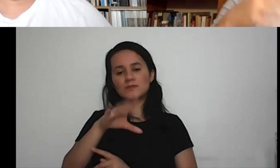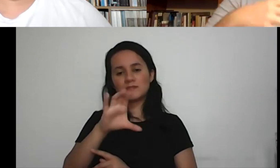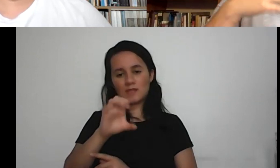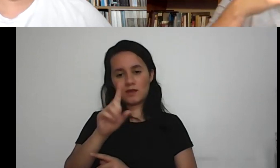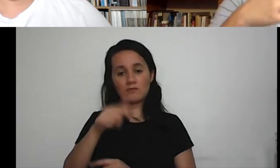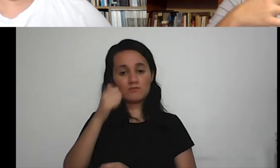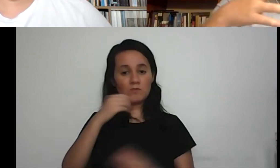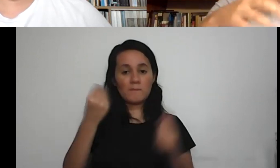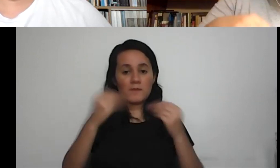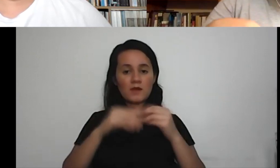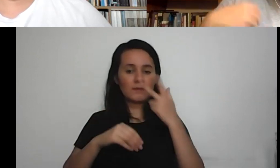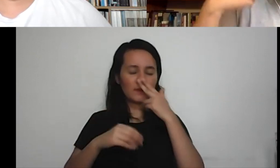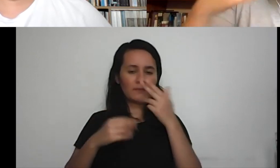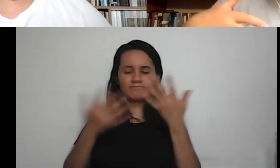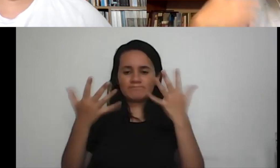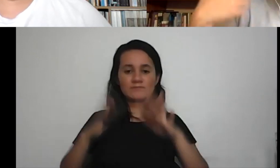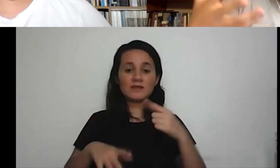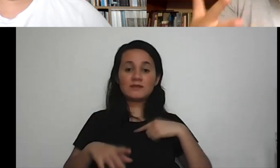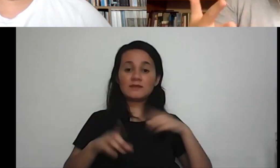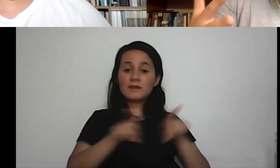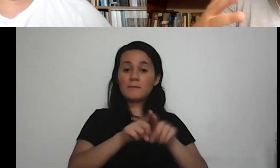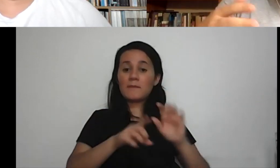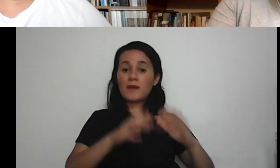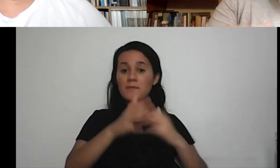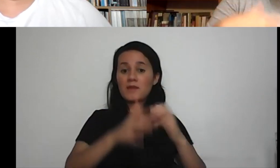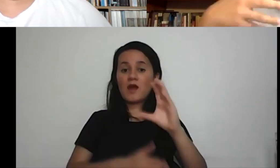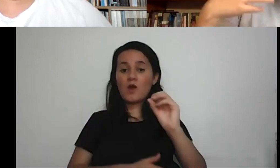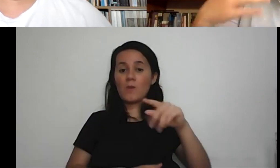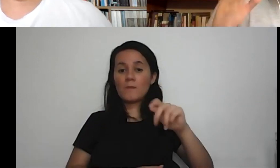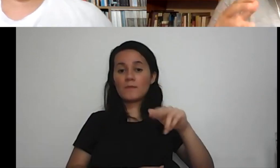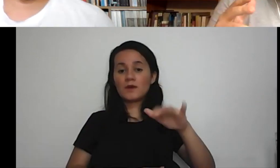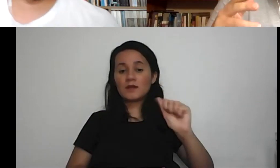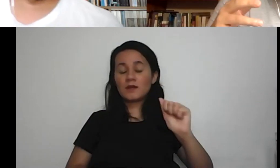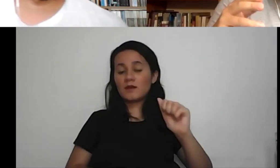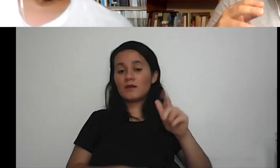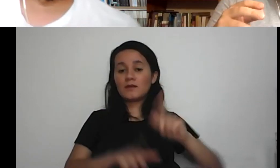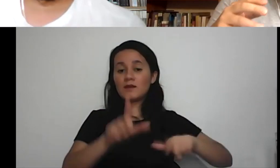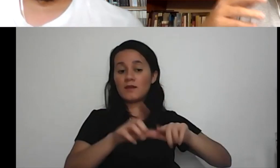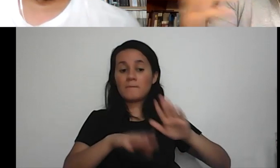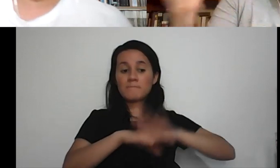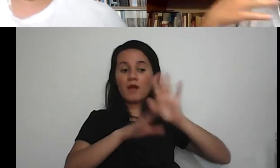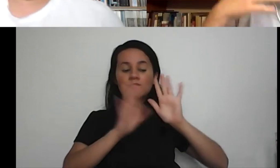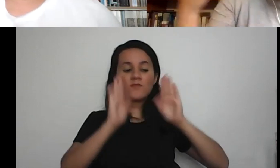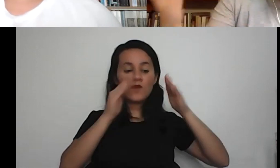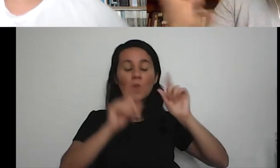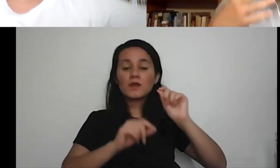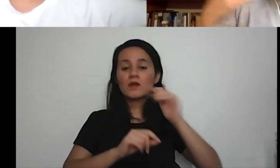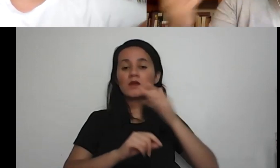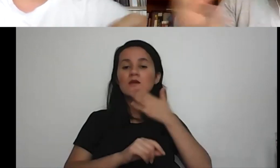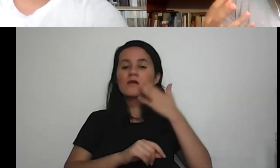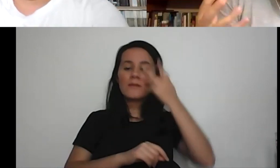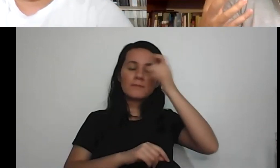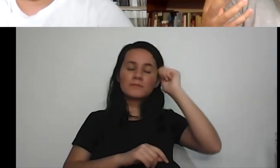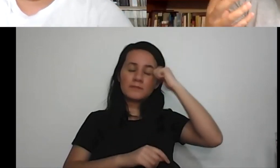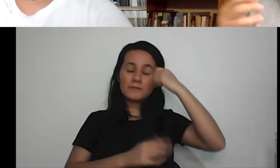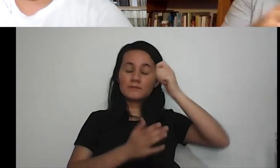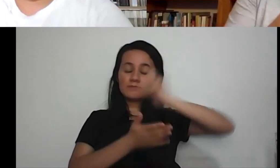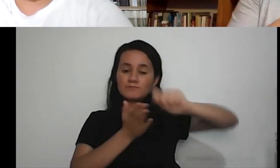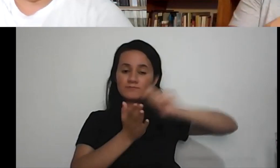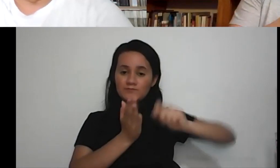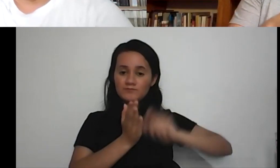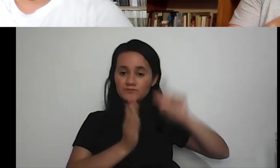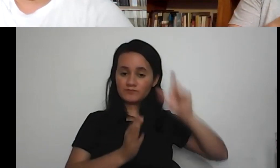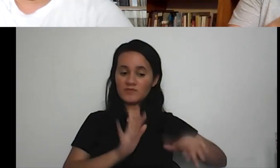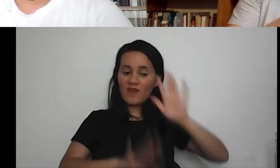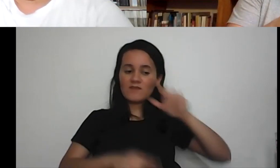mesmo tempo você vai ter a Companhia das Letras cada vez dando mais ênfase para autores negros. Né? Quer dizer, as coisas estão sempre relacionadas em